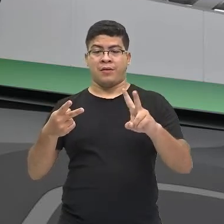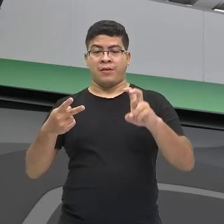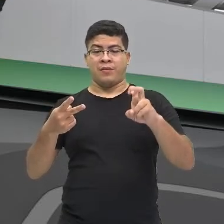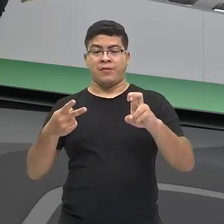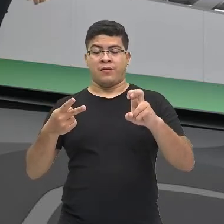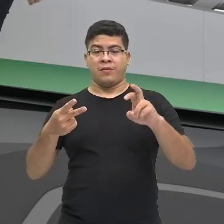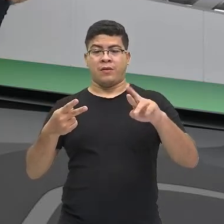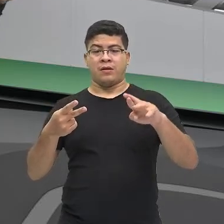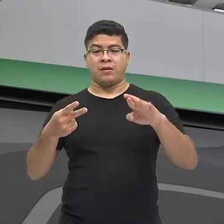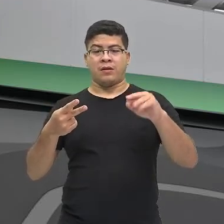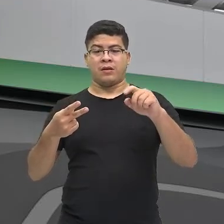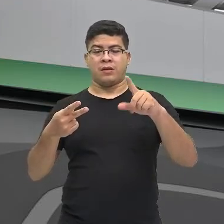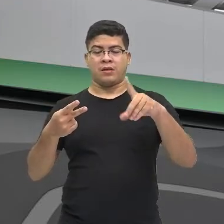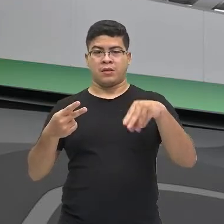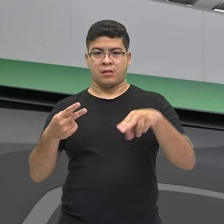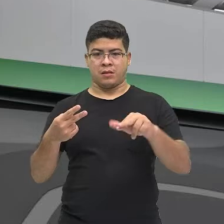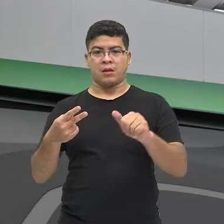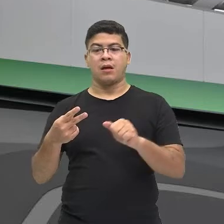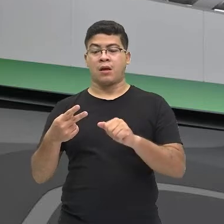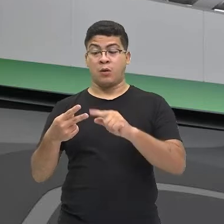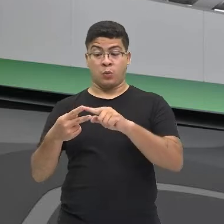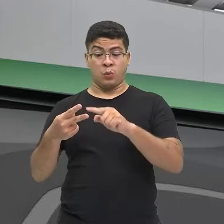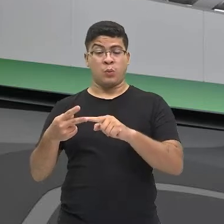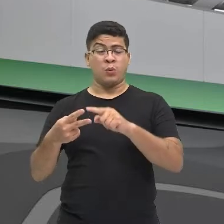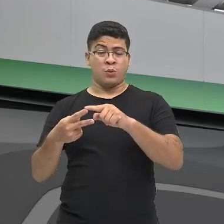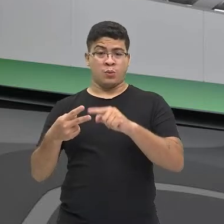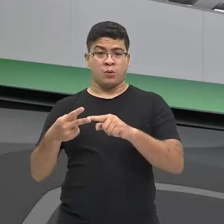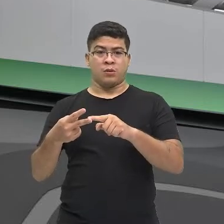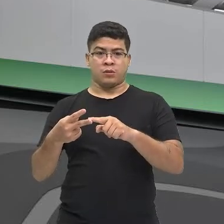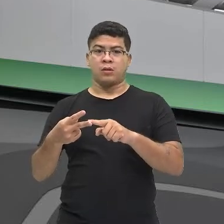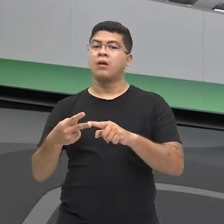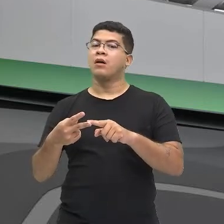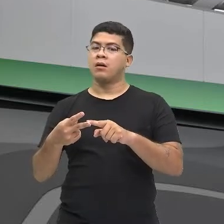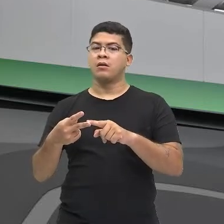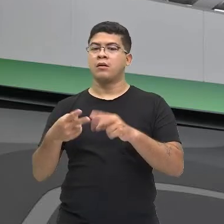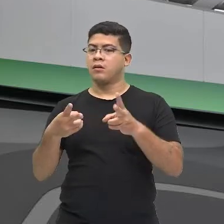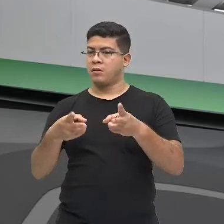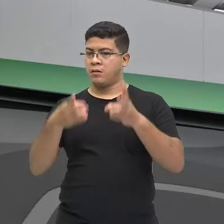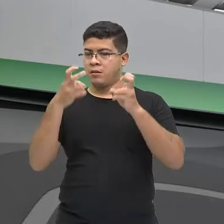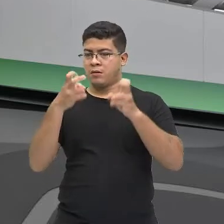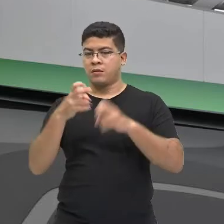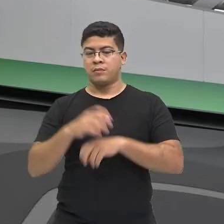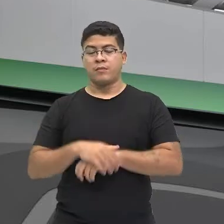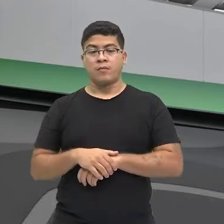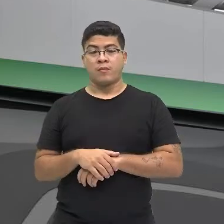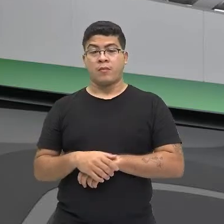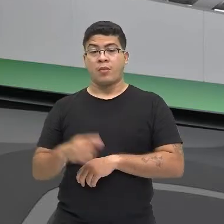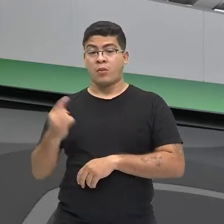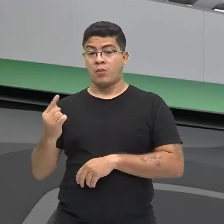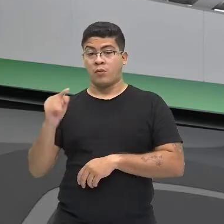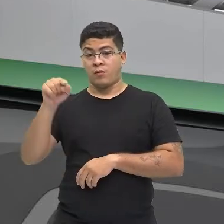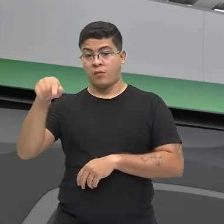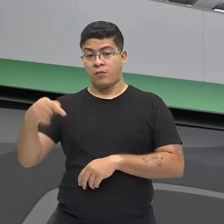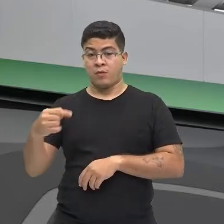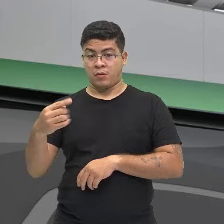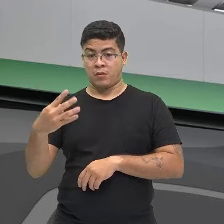muito fortes. A putrescina, ela é uma diamina, o nome é